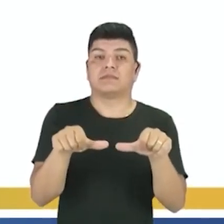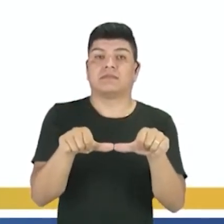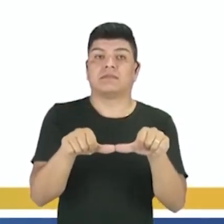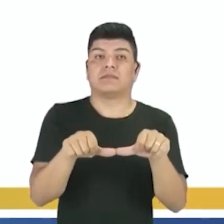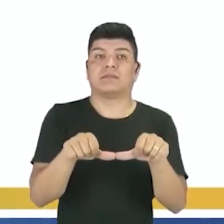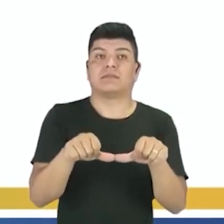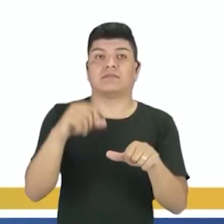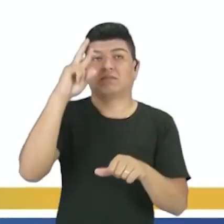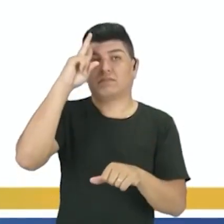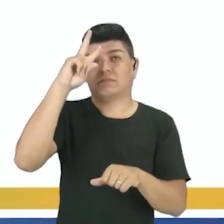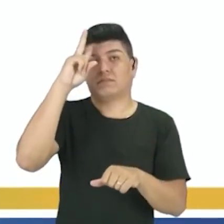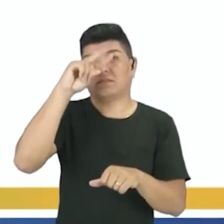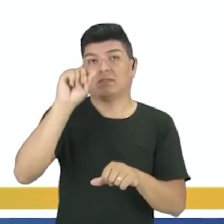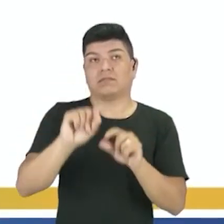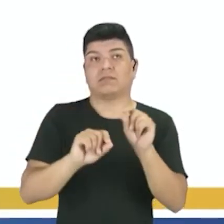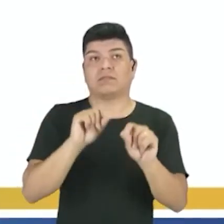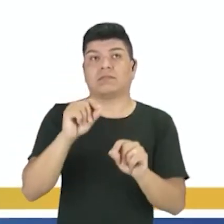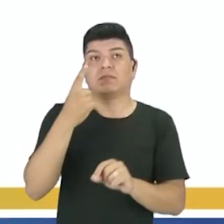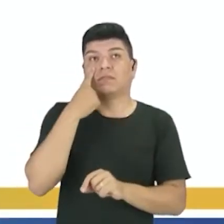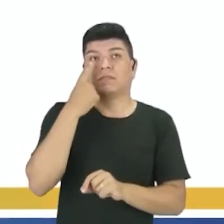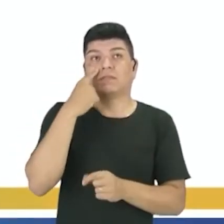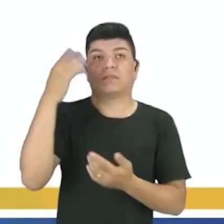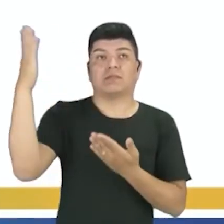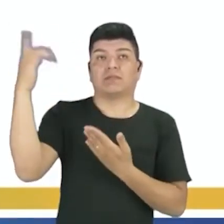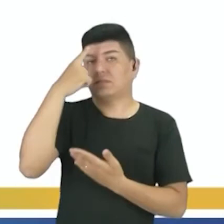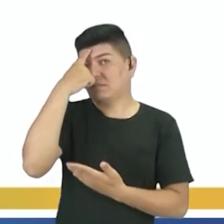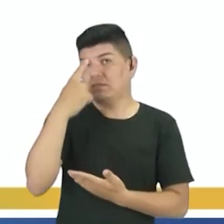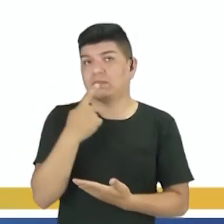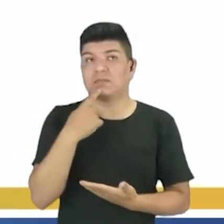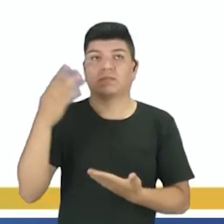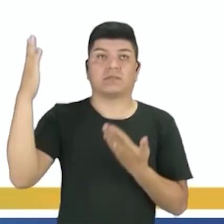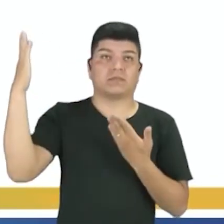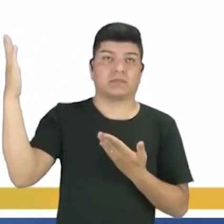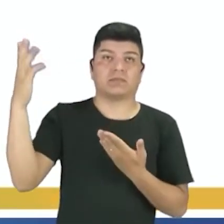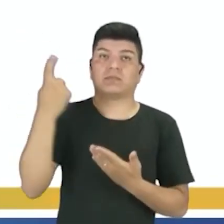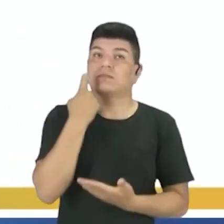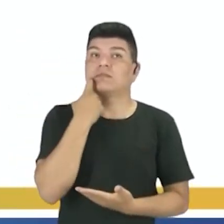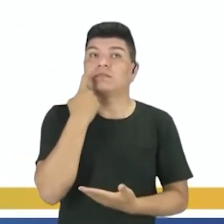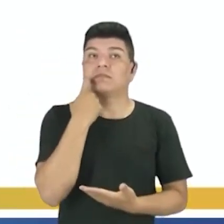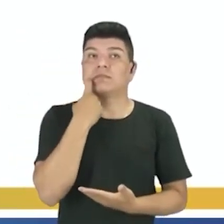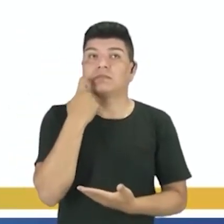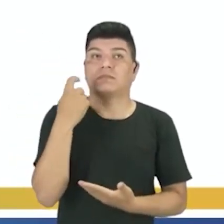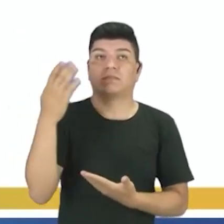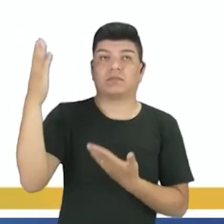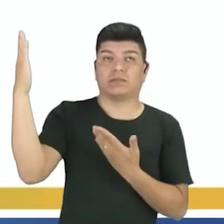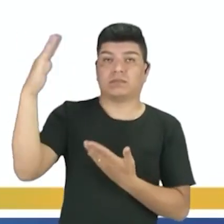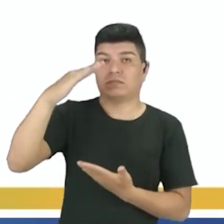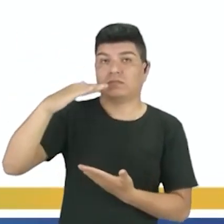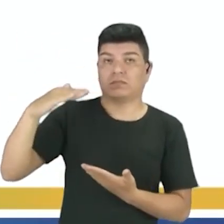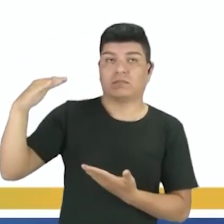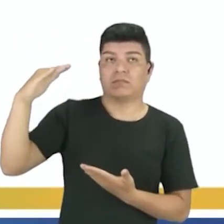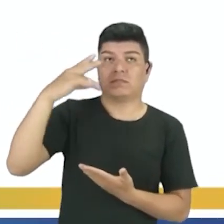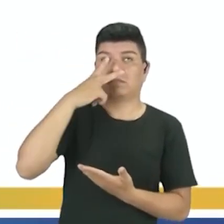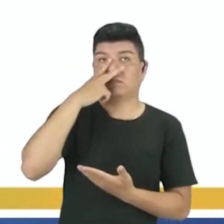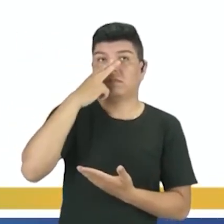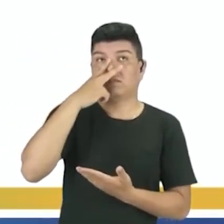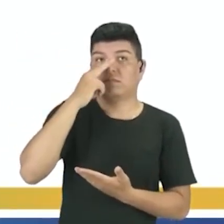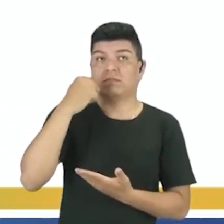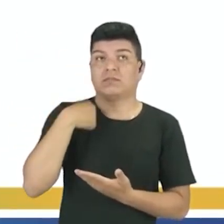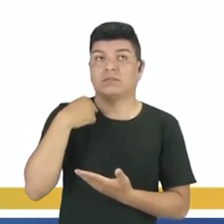à reflexão. Então repare nessa primeira imagem aí. Repare que o peixinho de cima, né, parece que ele